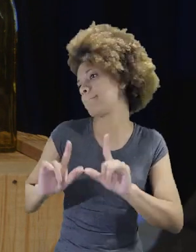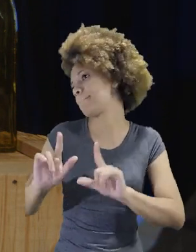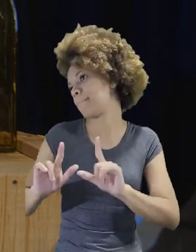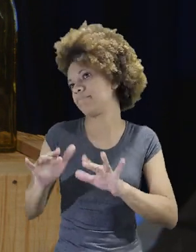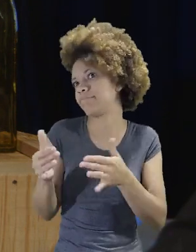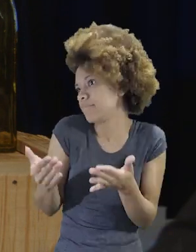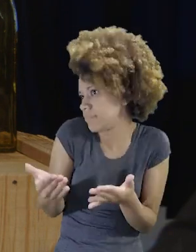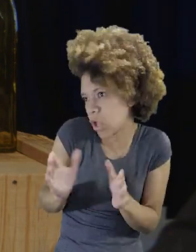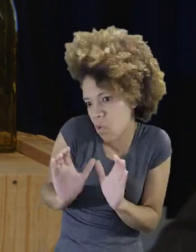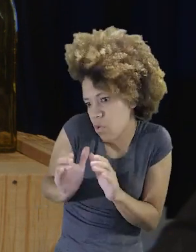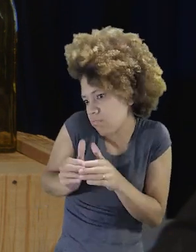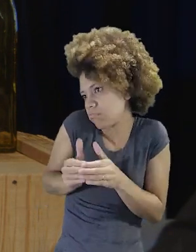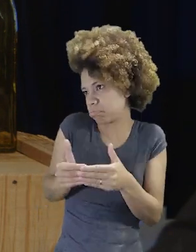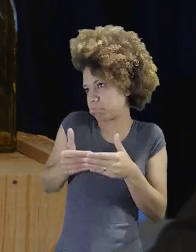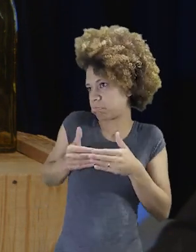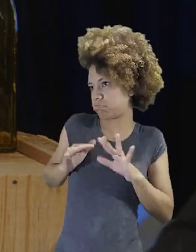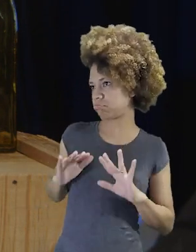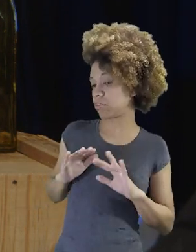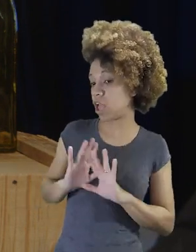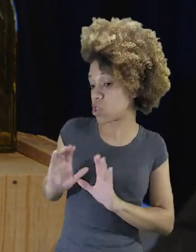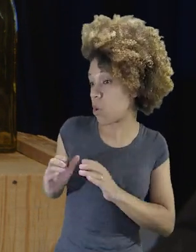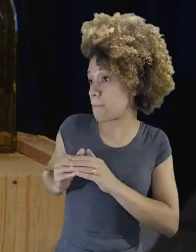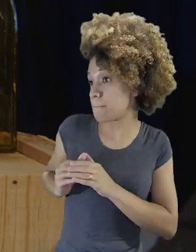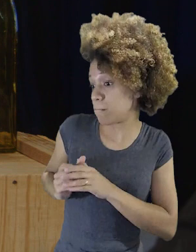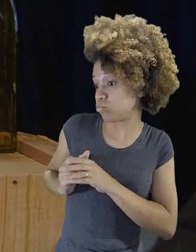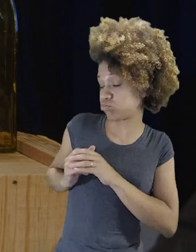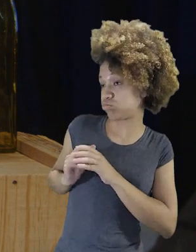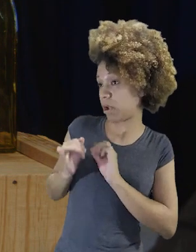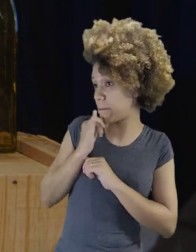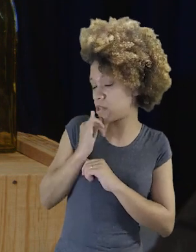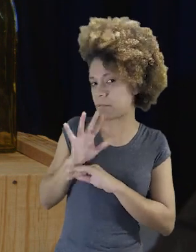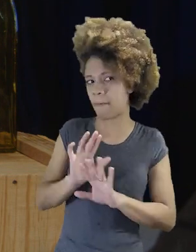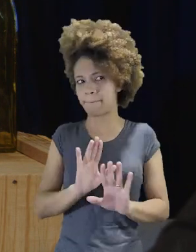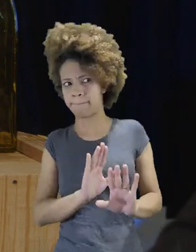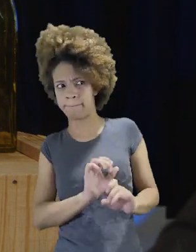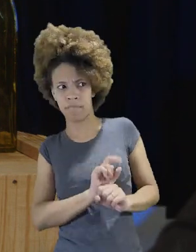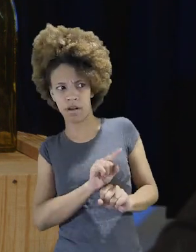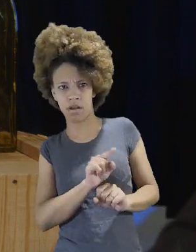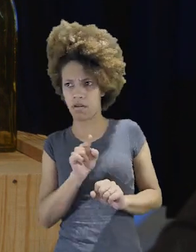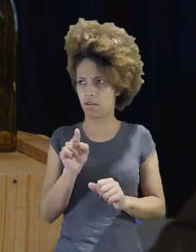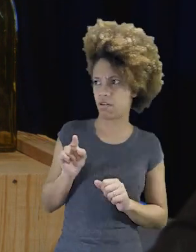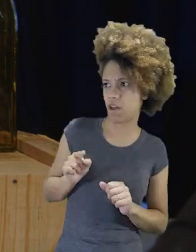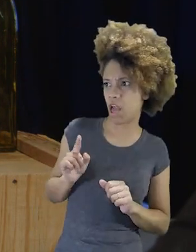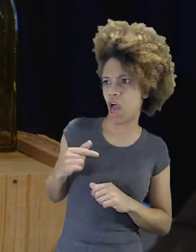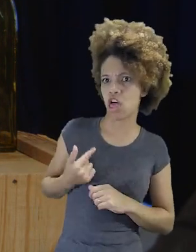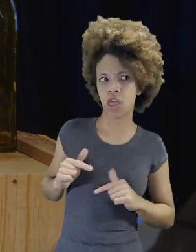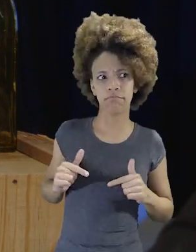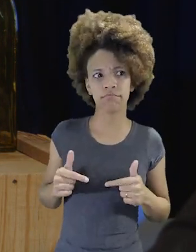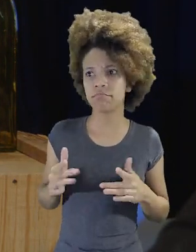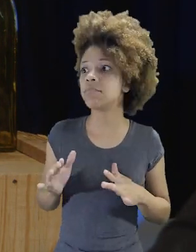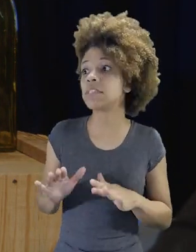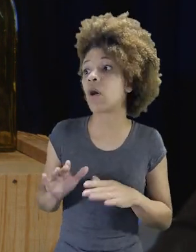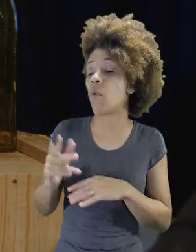o grupo se fechando virou uma coisa que tipo pera aí então é isso essa é a nossa atitude então então rap a poucos lugares tá ligado